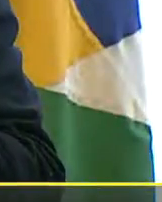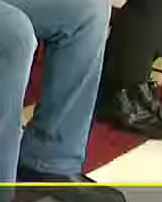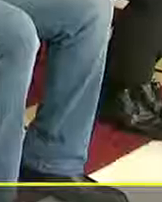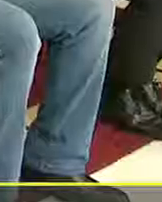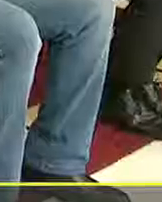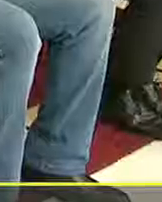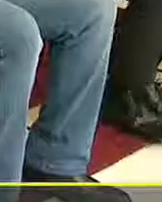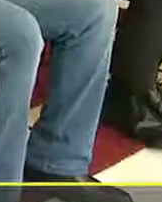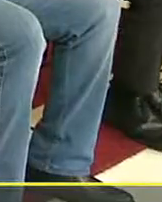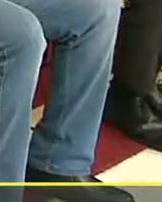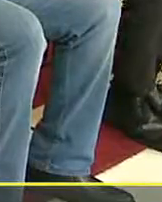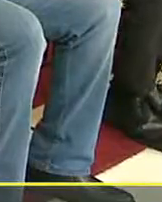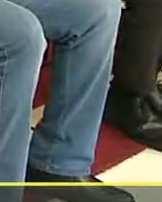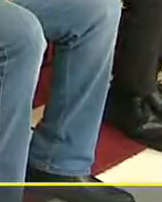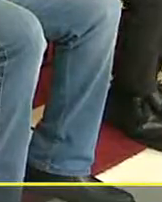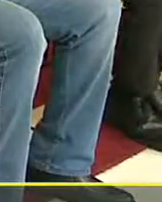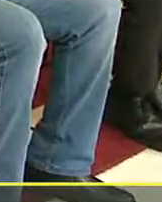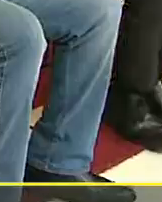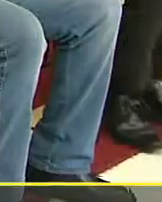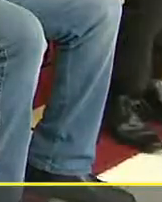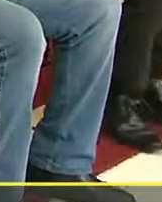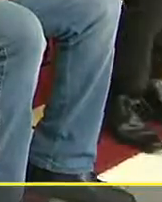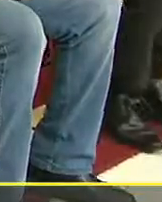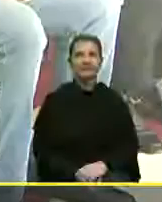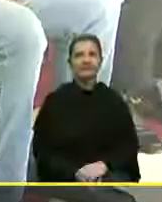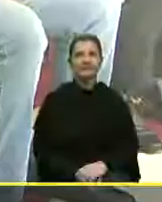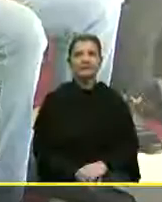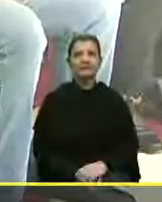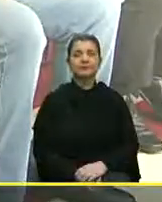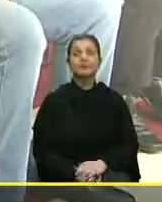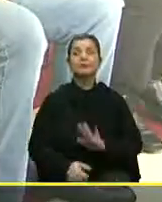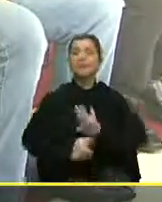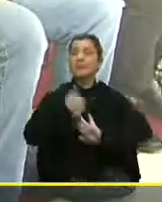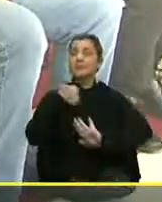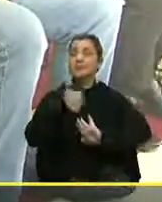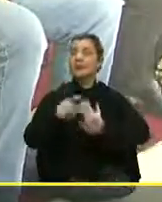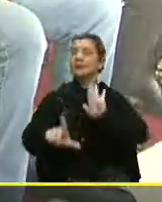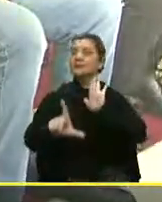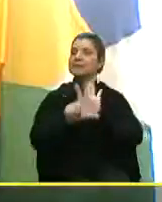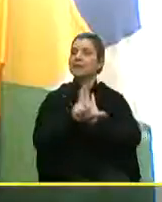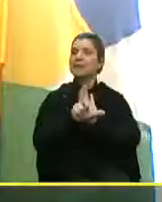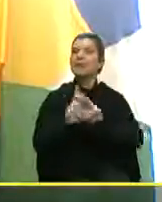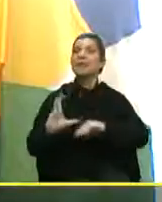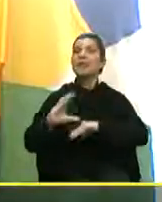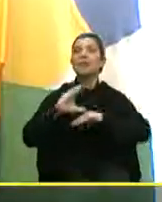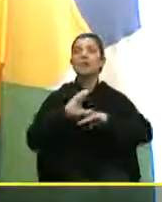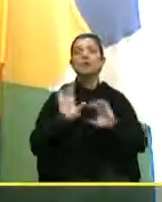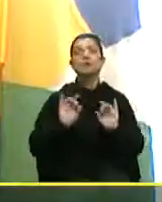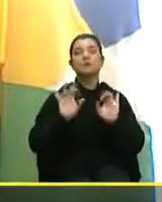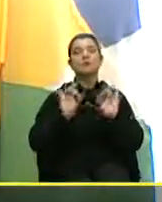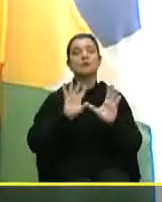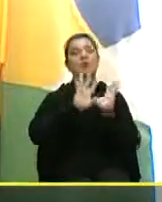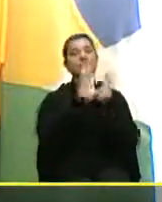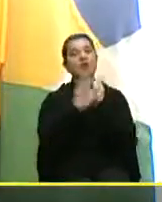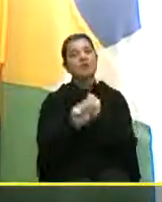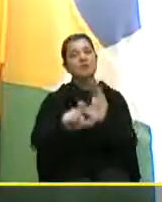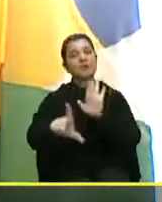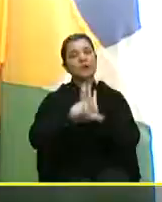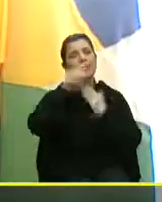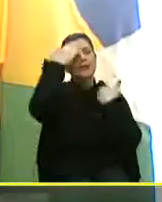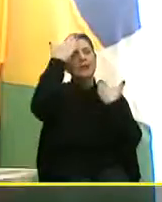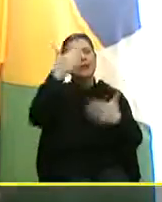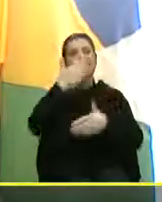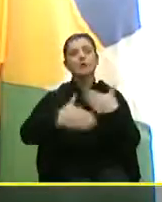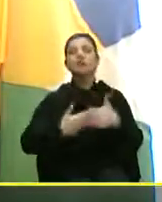E aí e as primeiras leis da comissão especial de revisão legal Agradeço a todos que